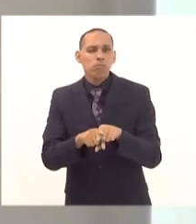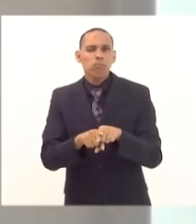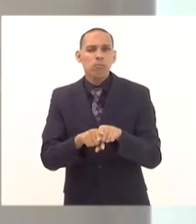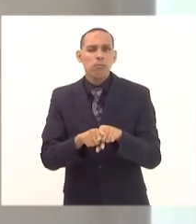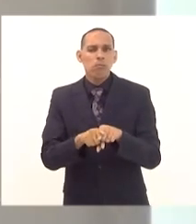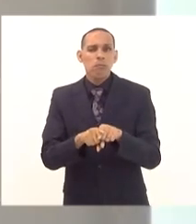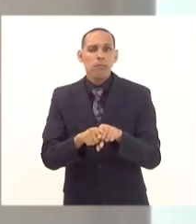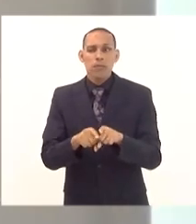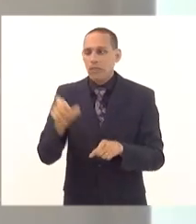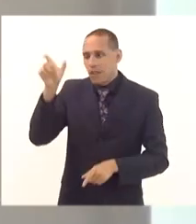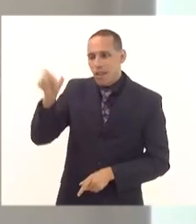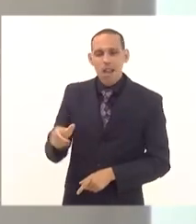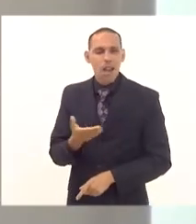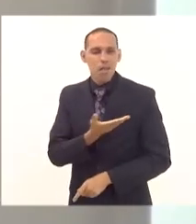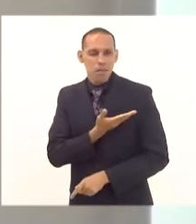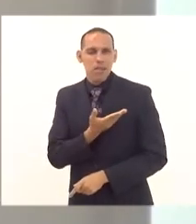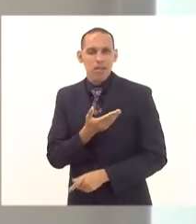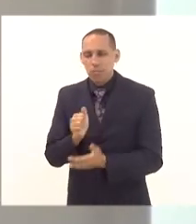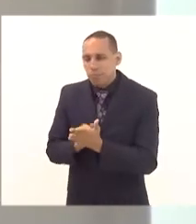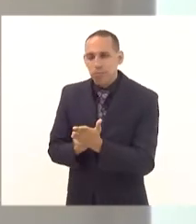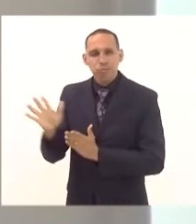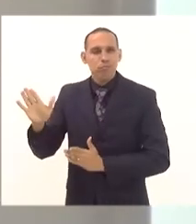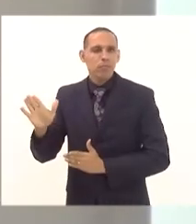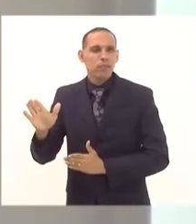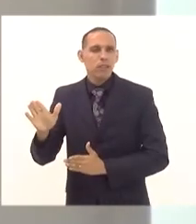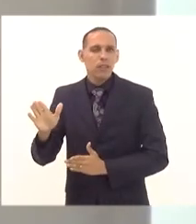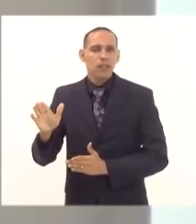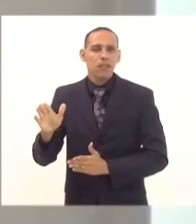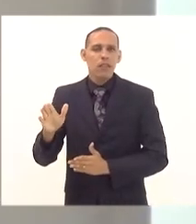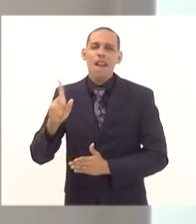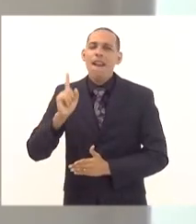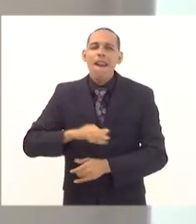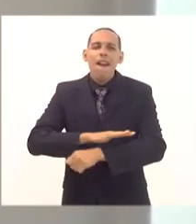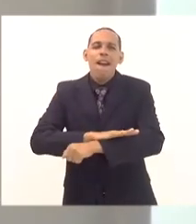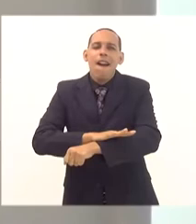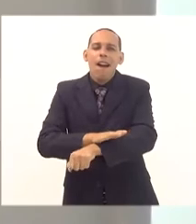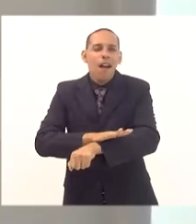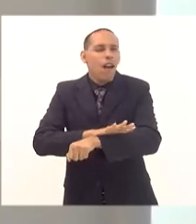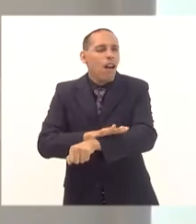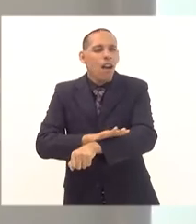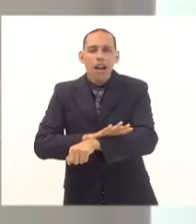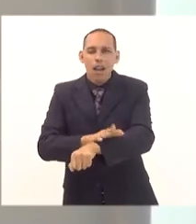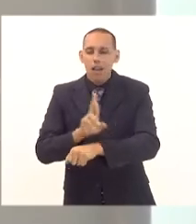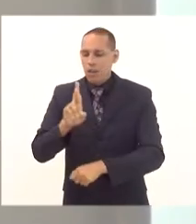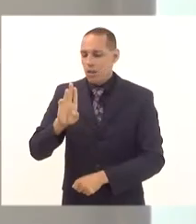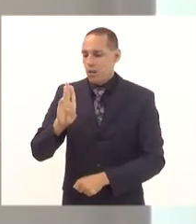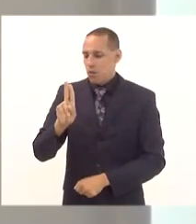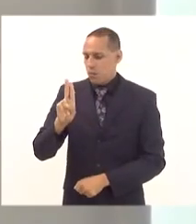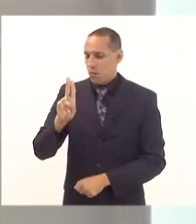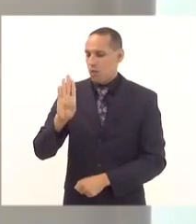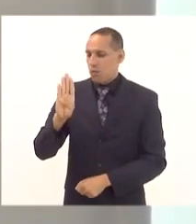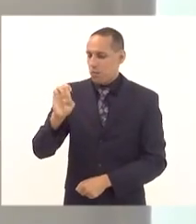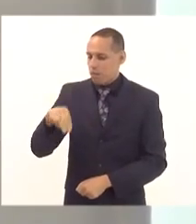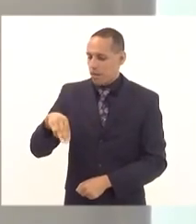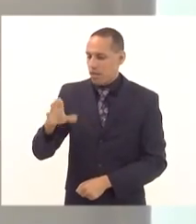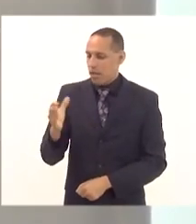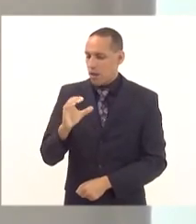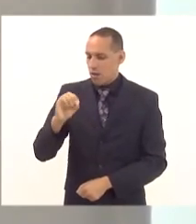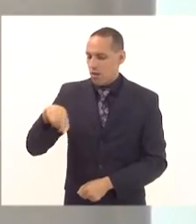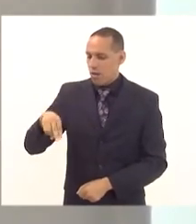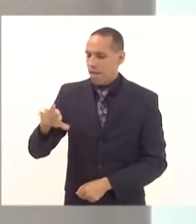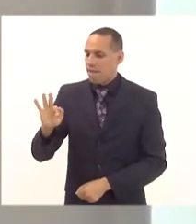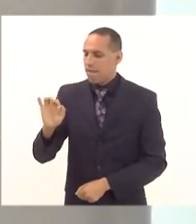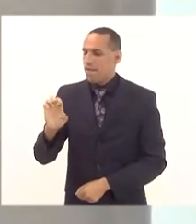companheiro que foi demitido né é que é raça e não é que ficou bem confete o que esta empresa